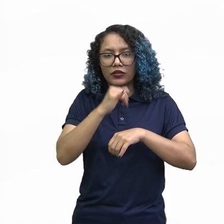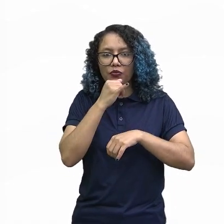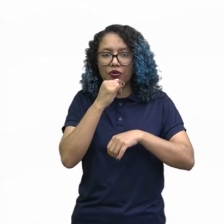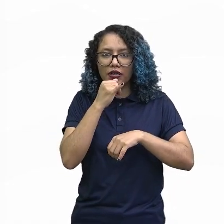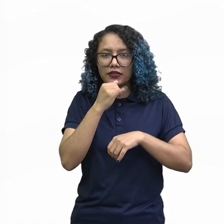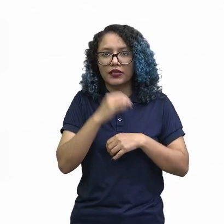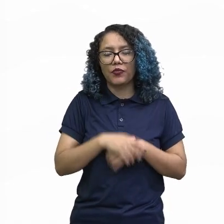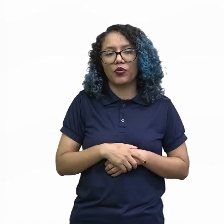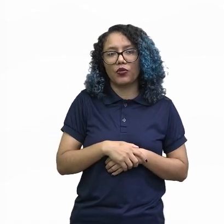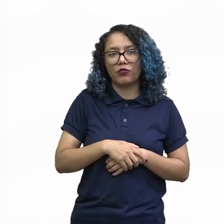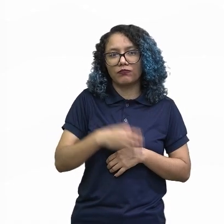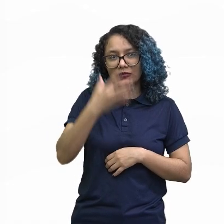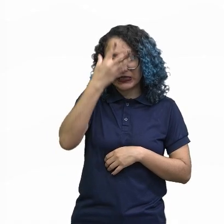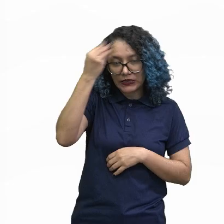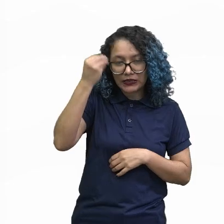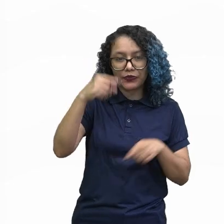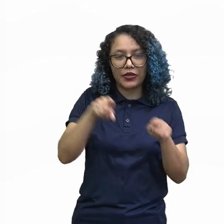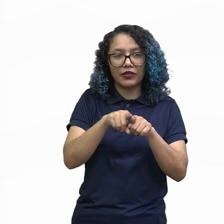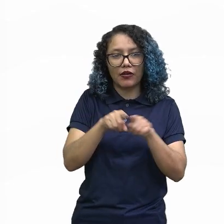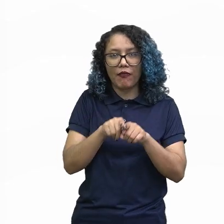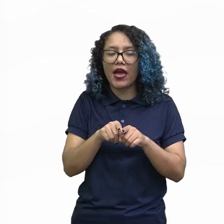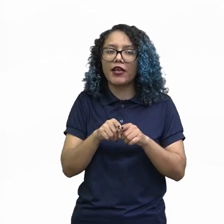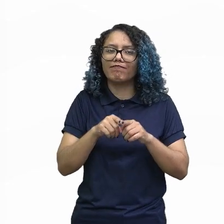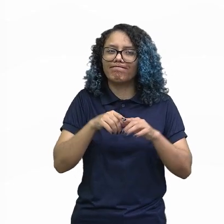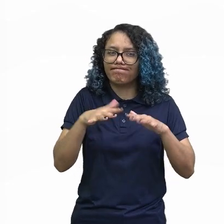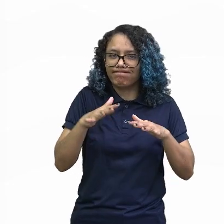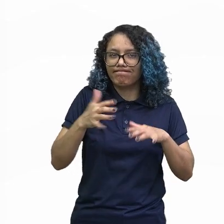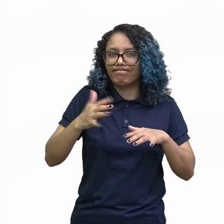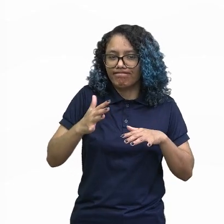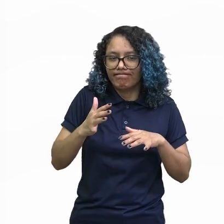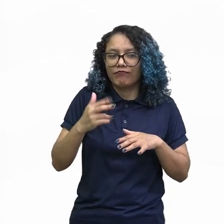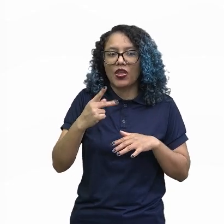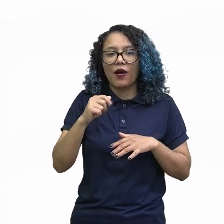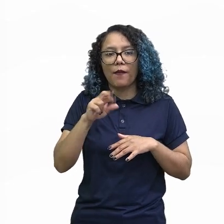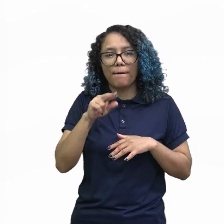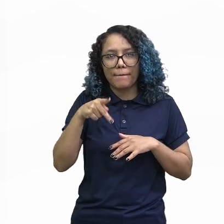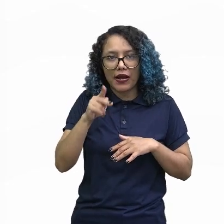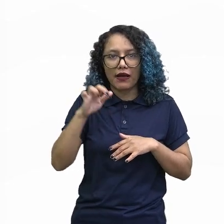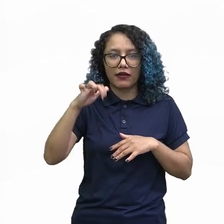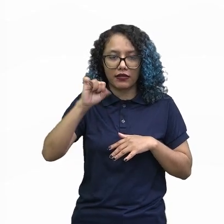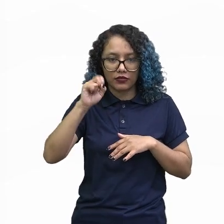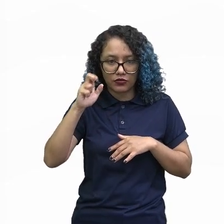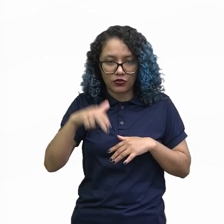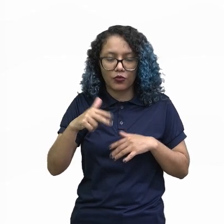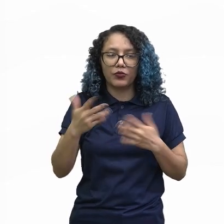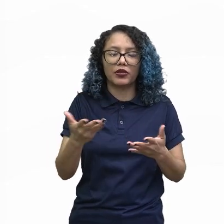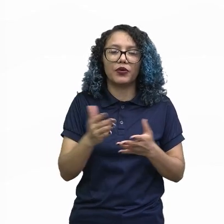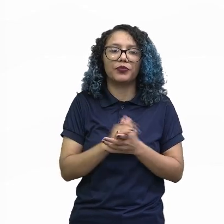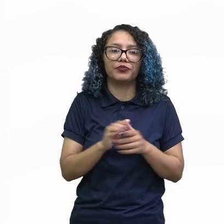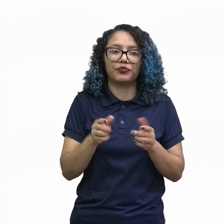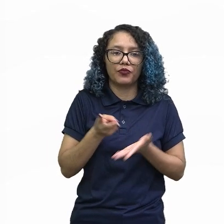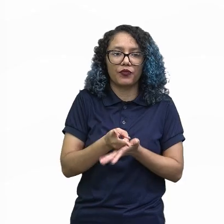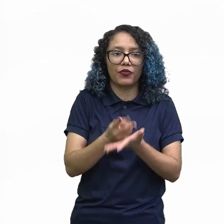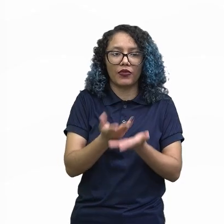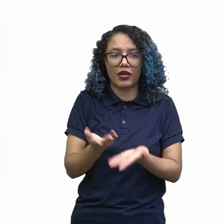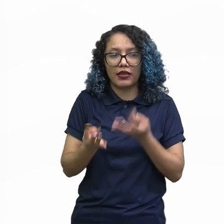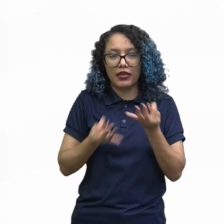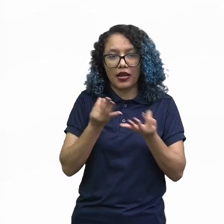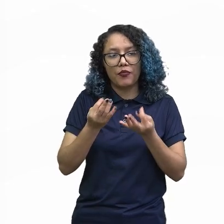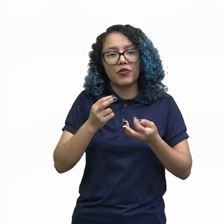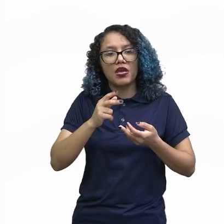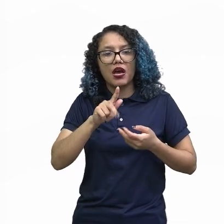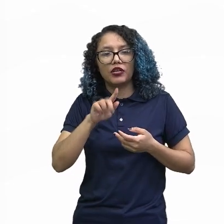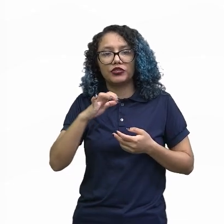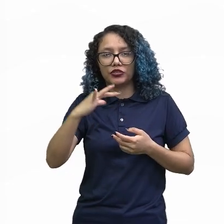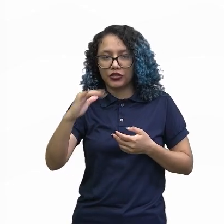mal de Alzheimer e também o Parkinson. Certo? E ainda falando sobre essas terapias, a gente observa um pouco mais ali sobre a terapia gênica,